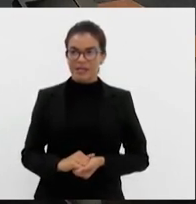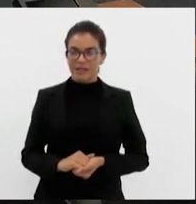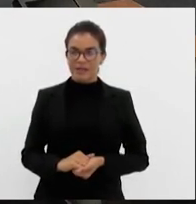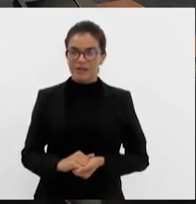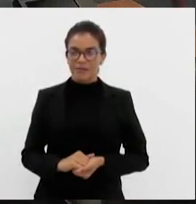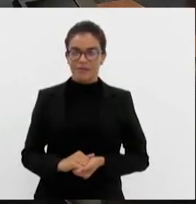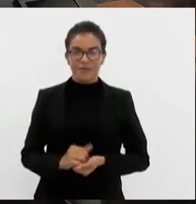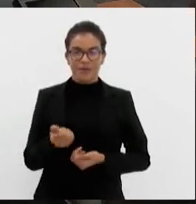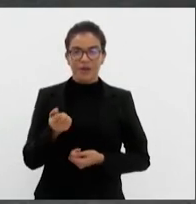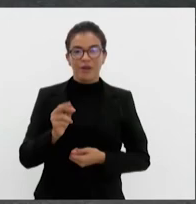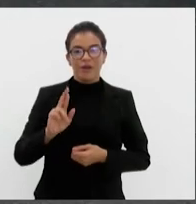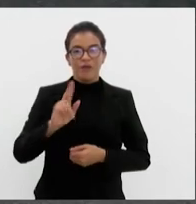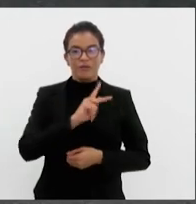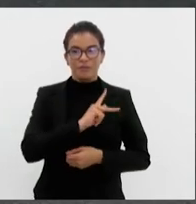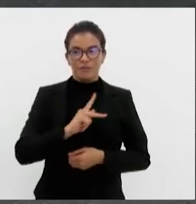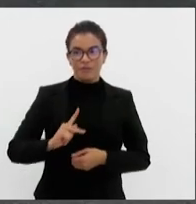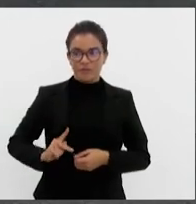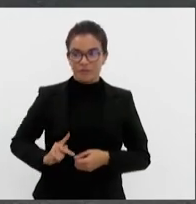Senhor presidente,